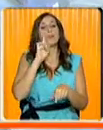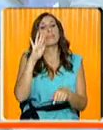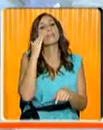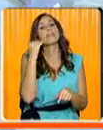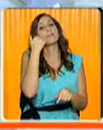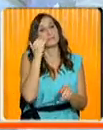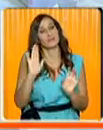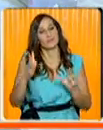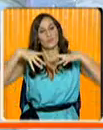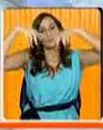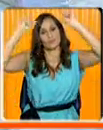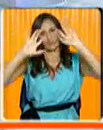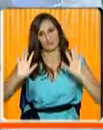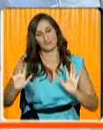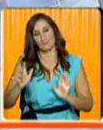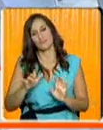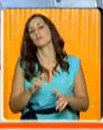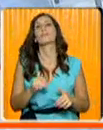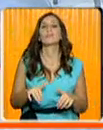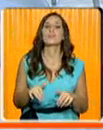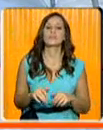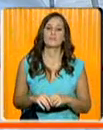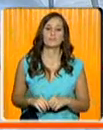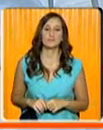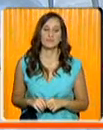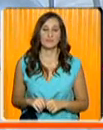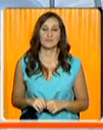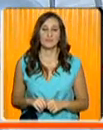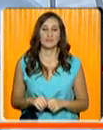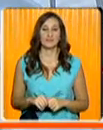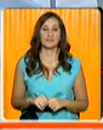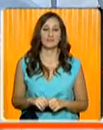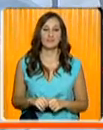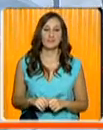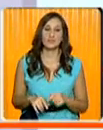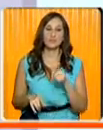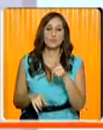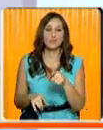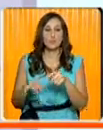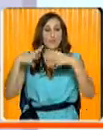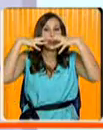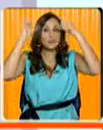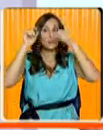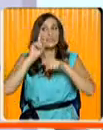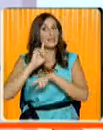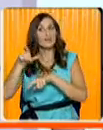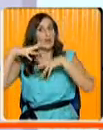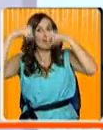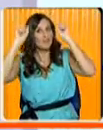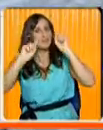Conservador. Não é nada afinal. Mas, por exemplo... Faz com a minha idade, já não vejo nada, não é? Portanto, a melhor está às escuras. Então tu é que estás às escuras, ela não.